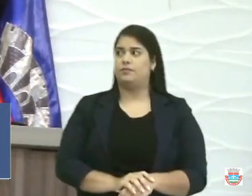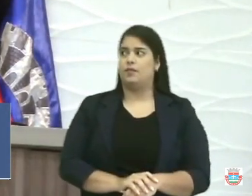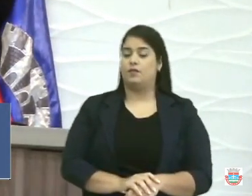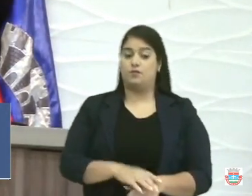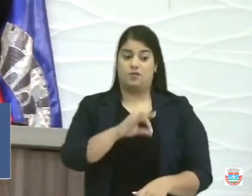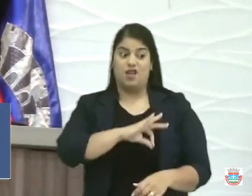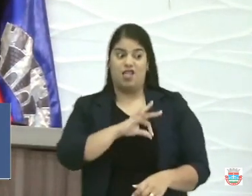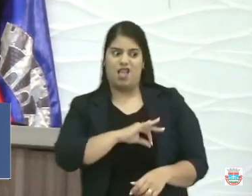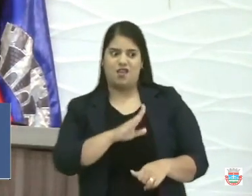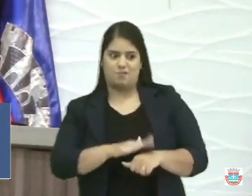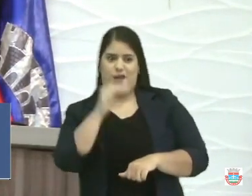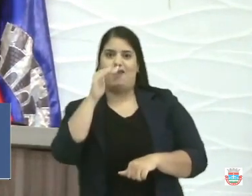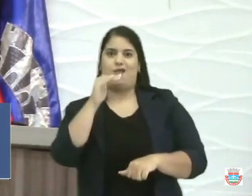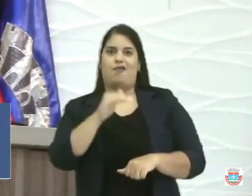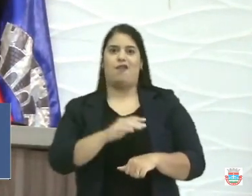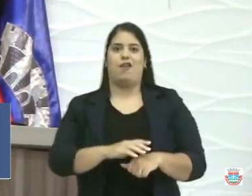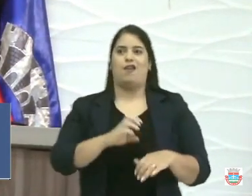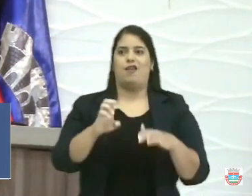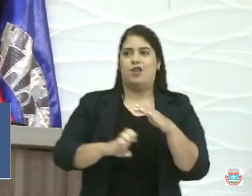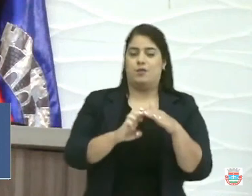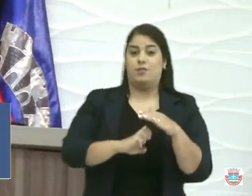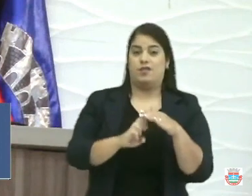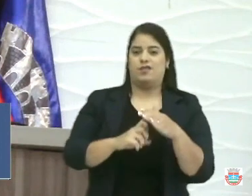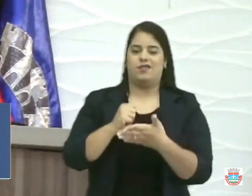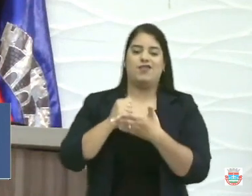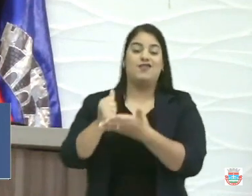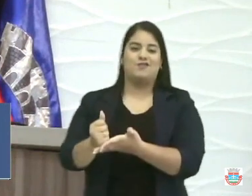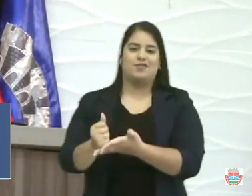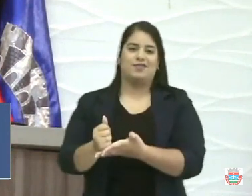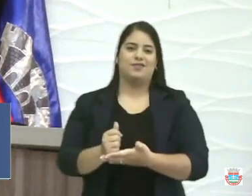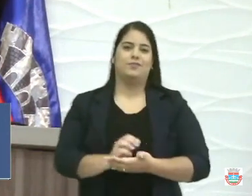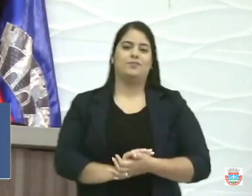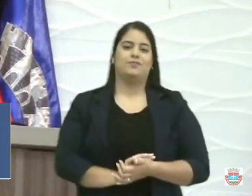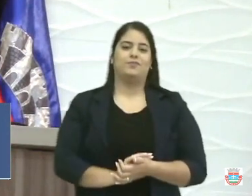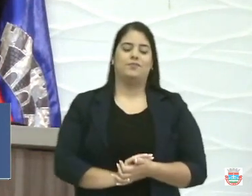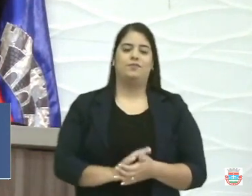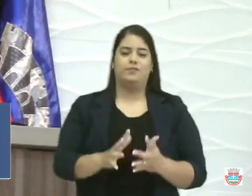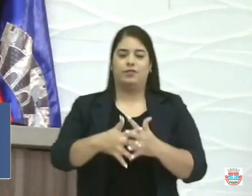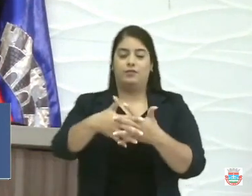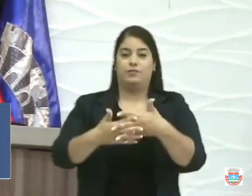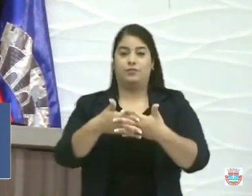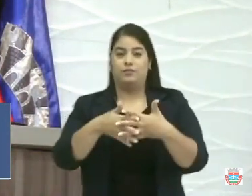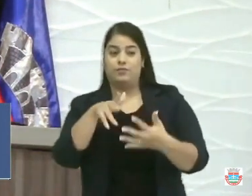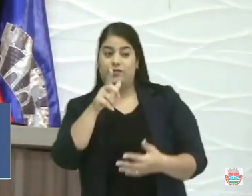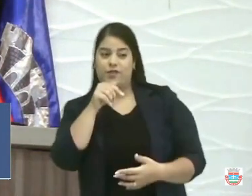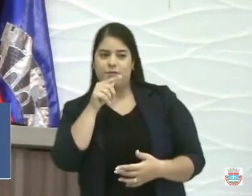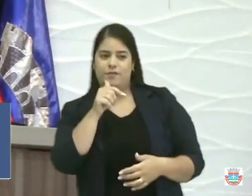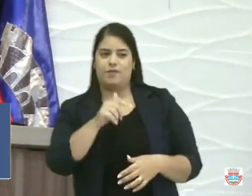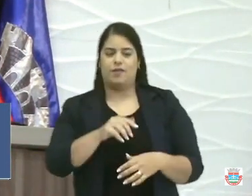o empresário, a mulher com tudo, mais que os meninos aqui. Caminhão d'água, com tudo. Agora você quer mentir minha?